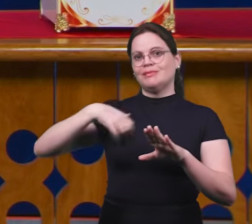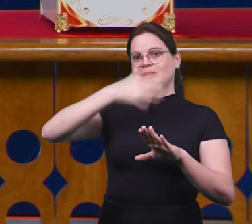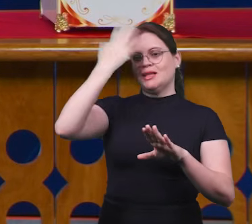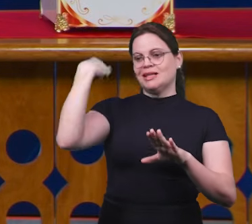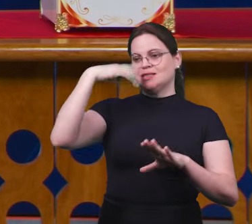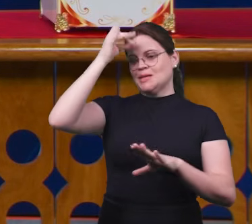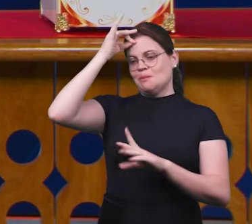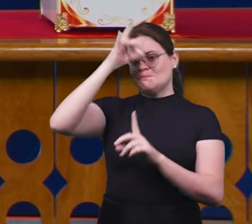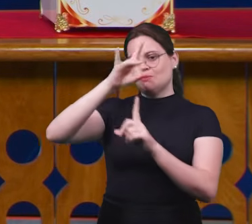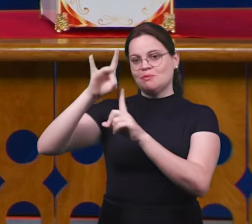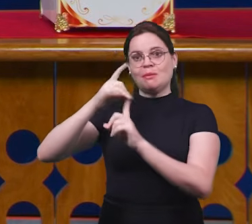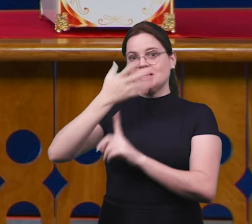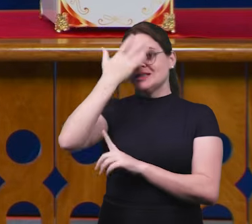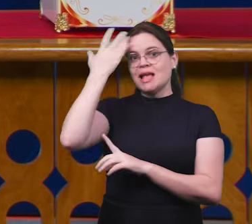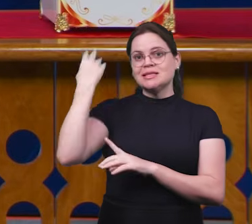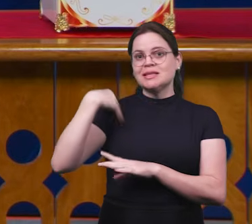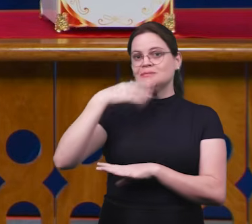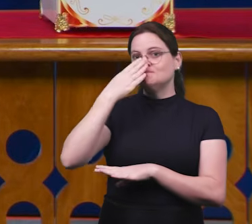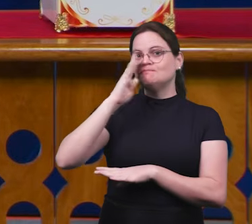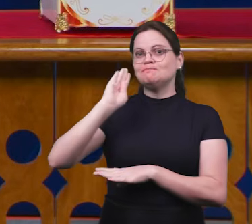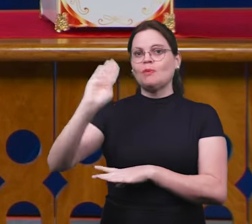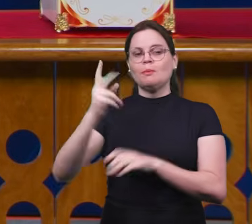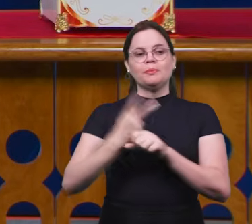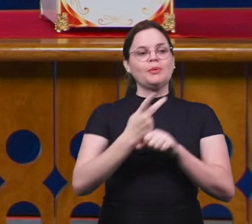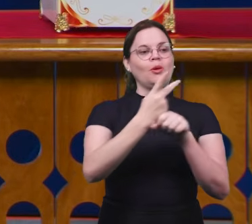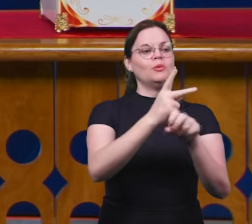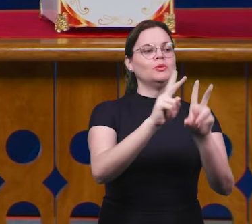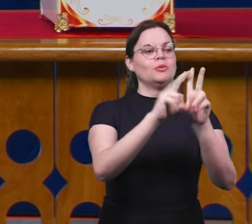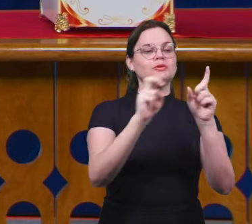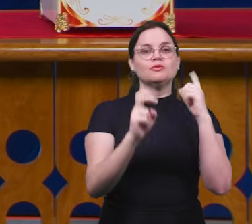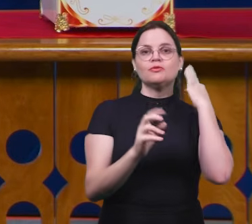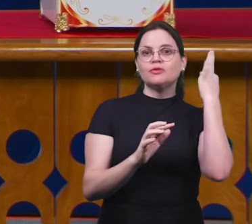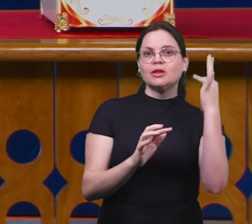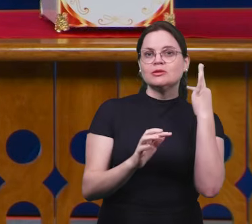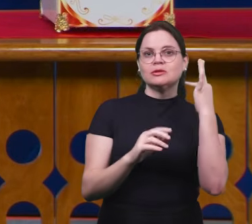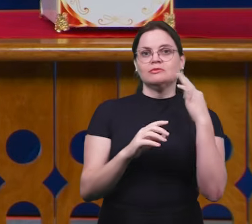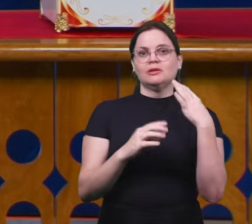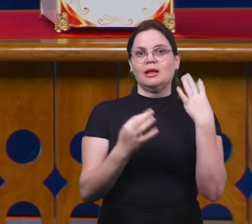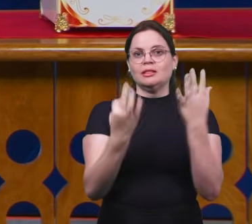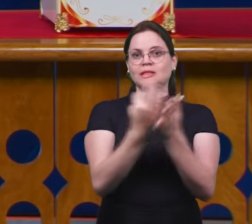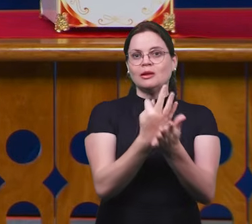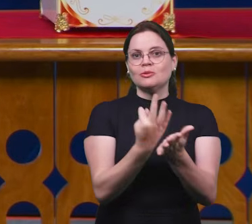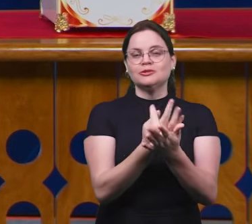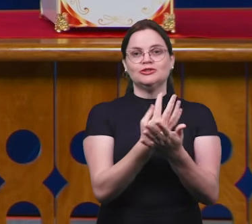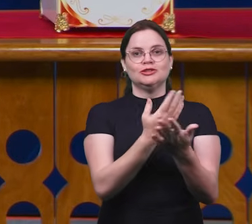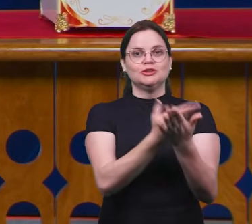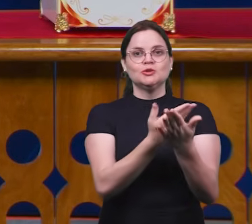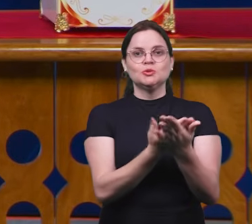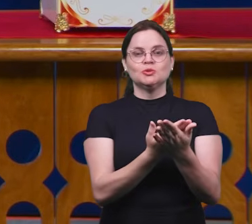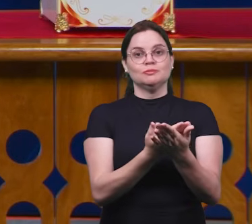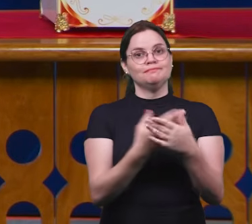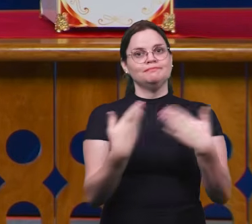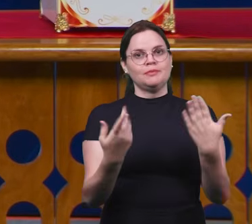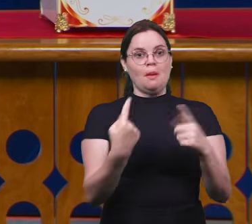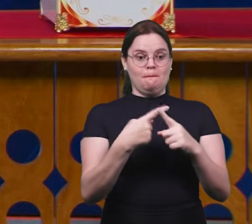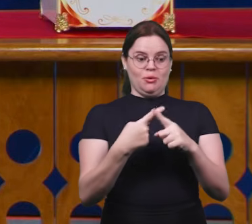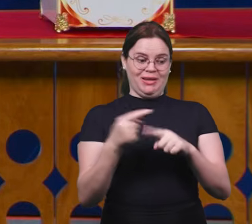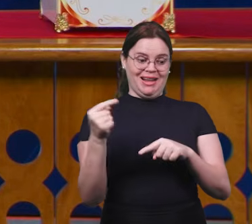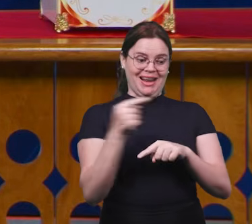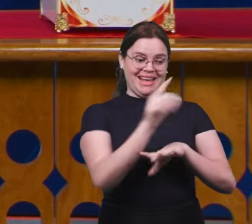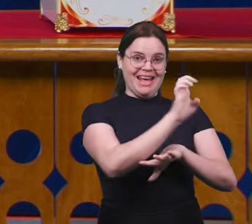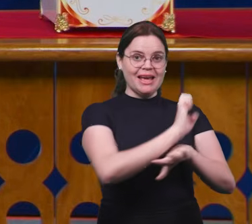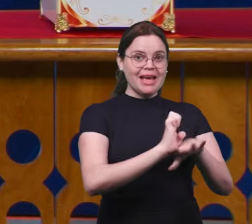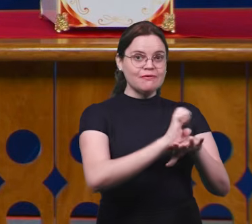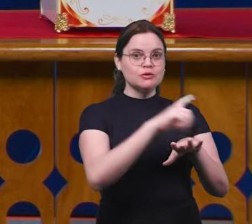esqueceu da ação do Espírito Santo, foi buscar na filosofia os recursos. Nós vemos ali em Éfeso uma